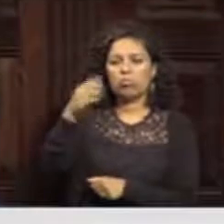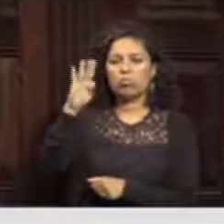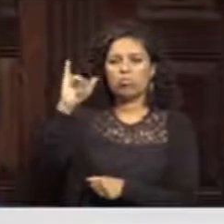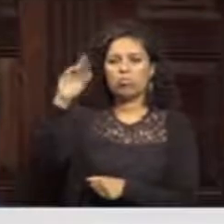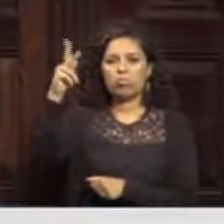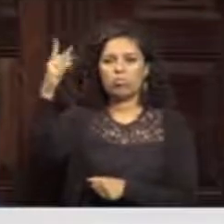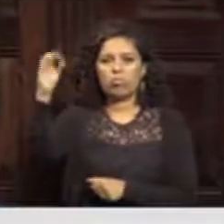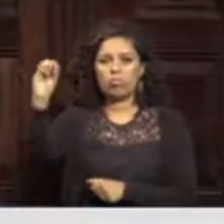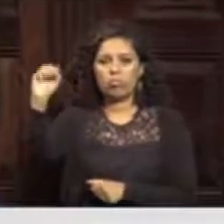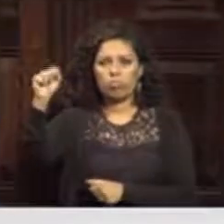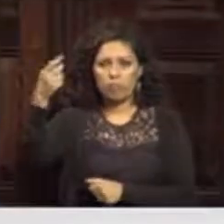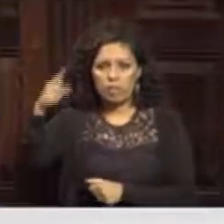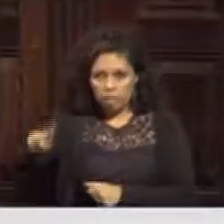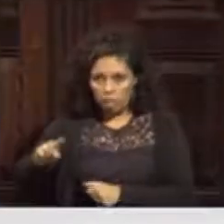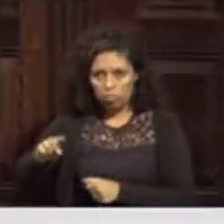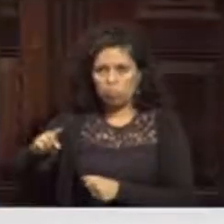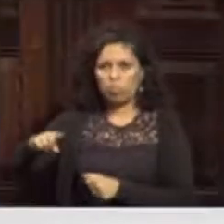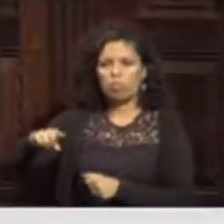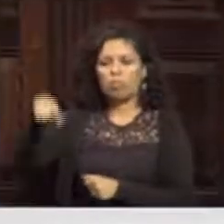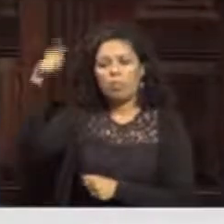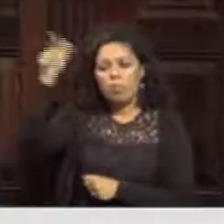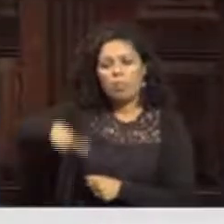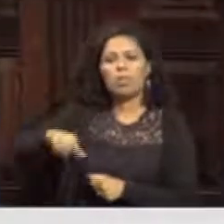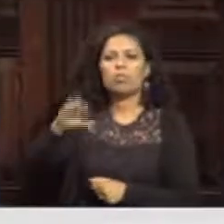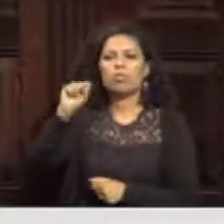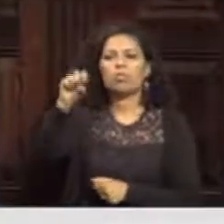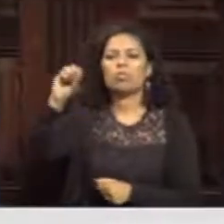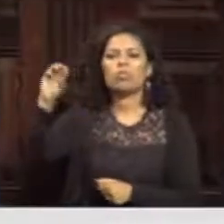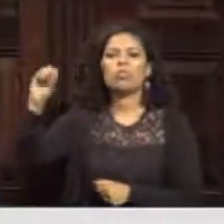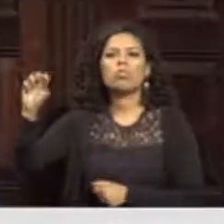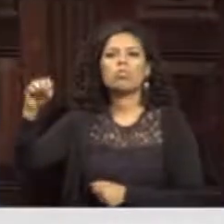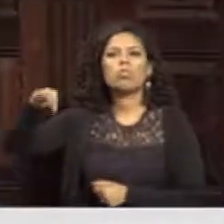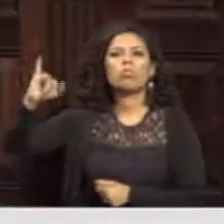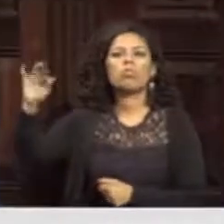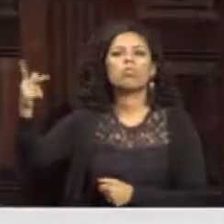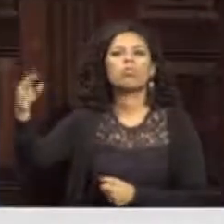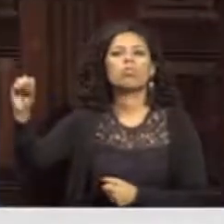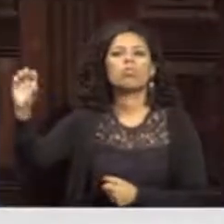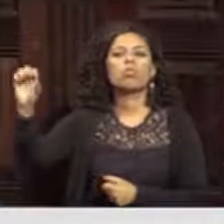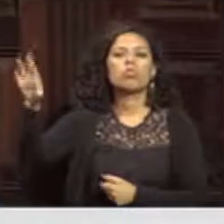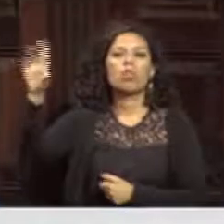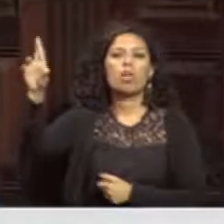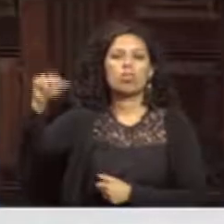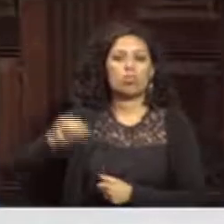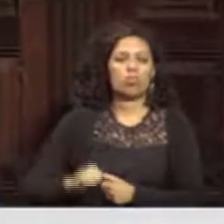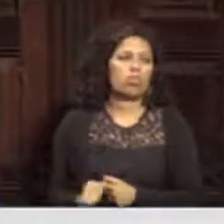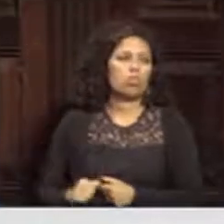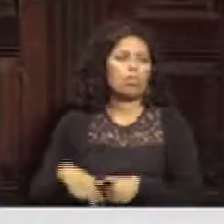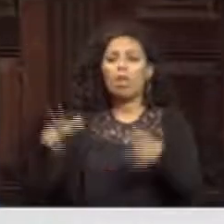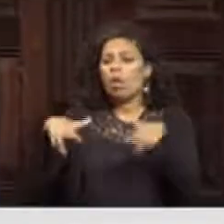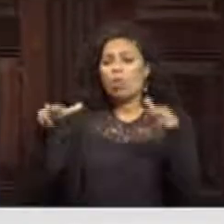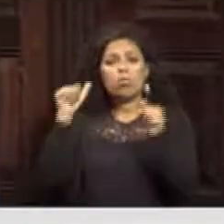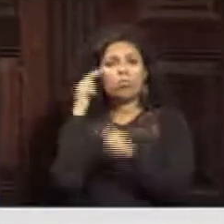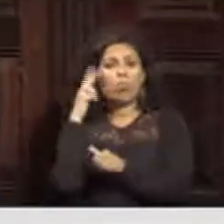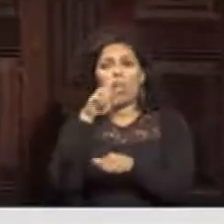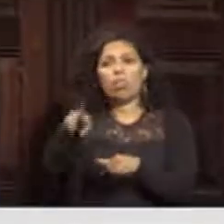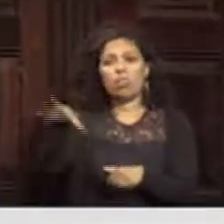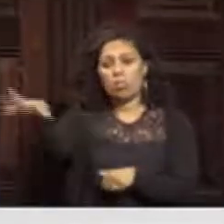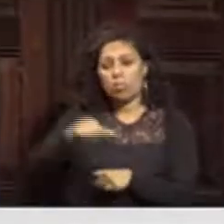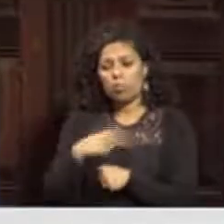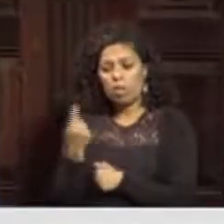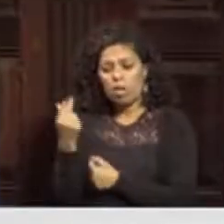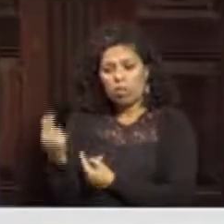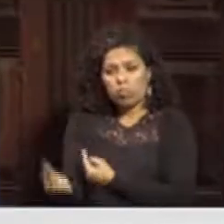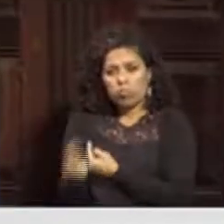1,8 bilhão. Eu nunca vi tomar empréstimo